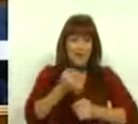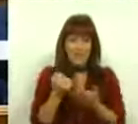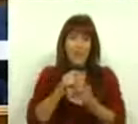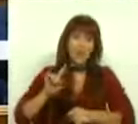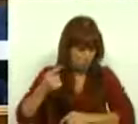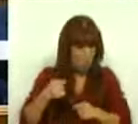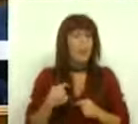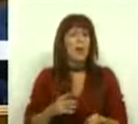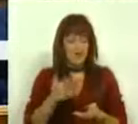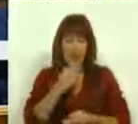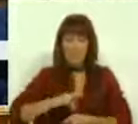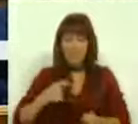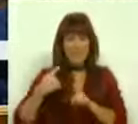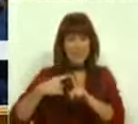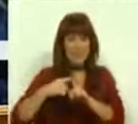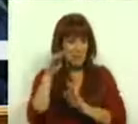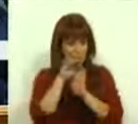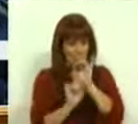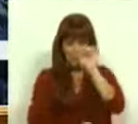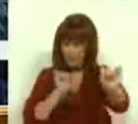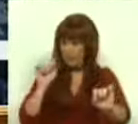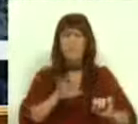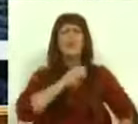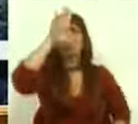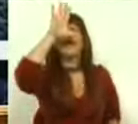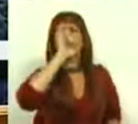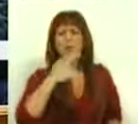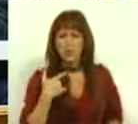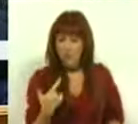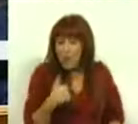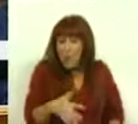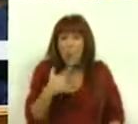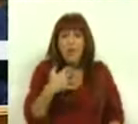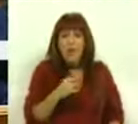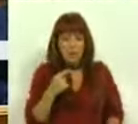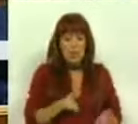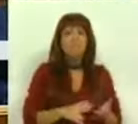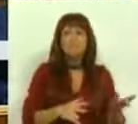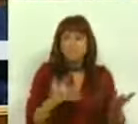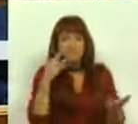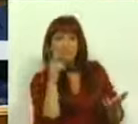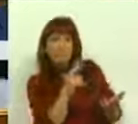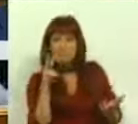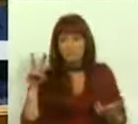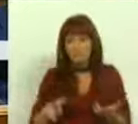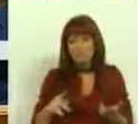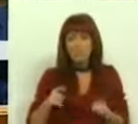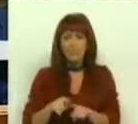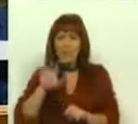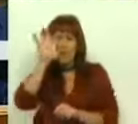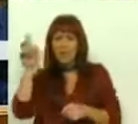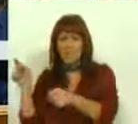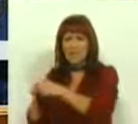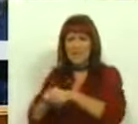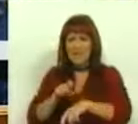desde que apliquem com êxito os seus programas. Senhor Primeiro-Ministro, creio que este reconhecimento por parte dos